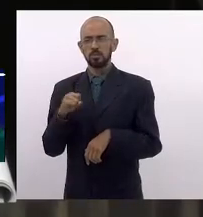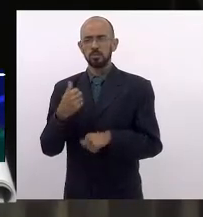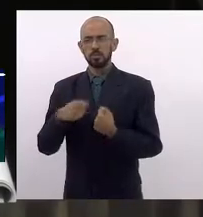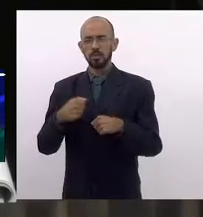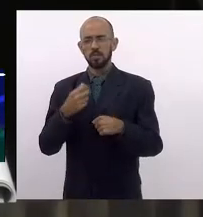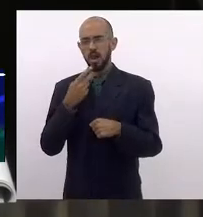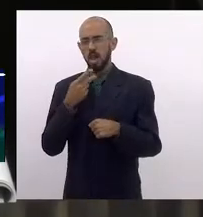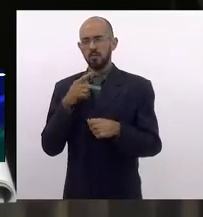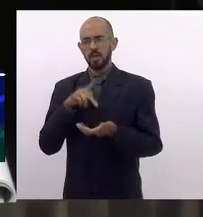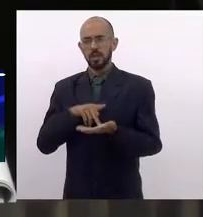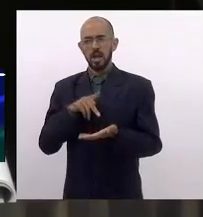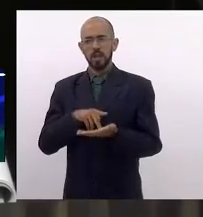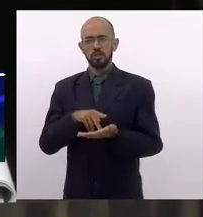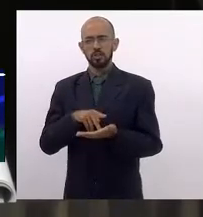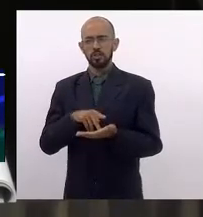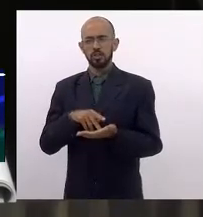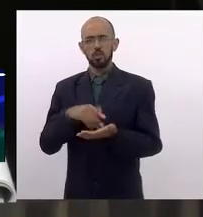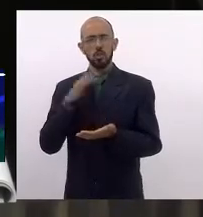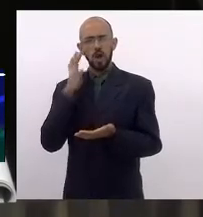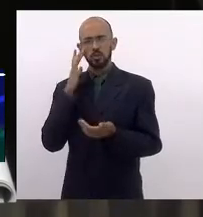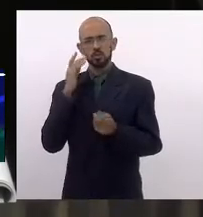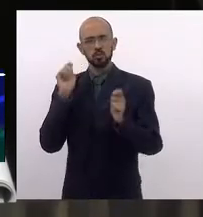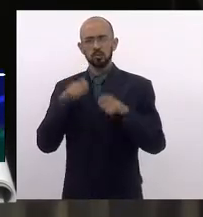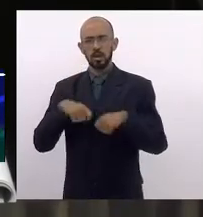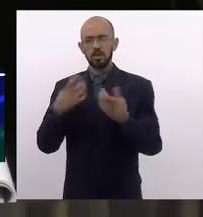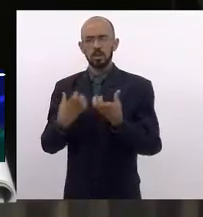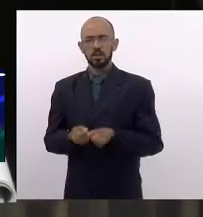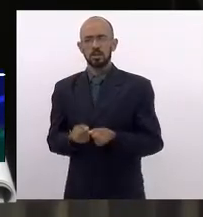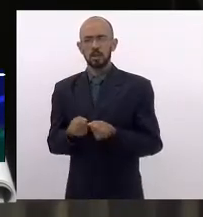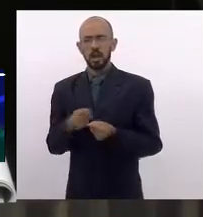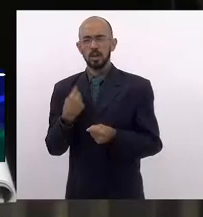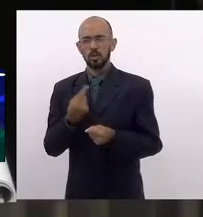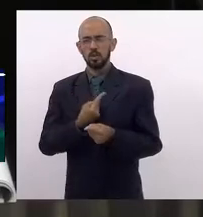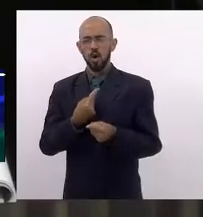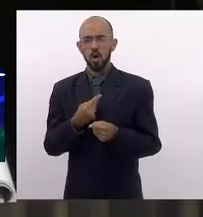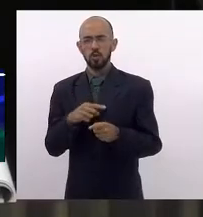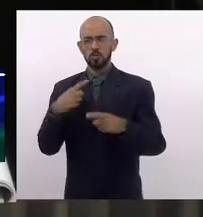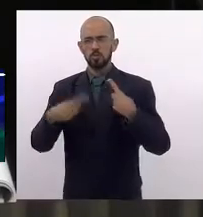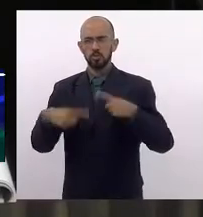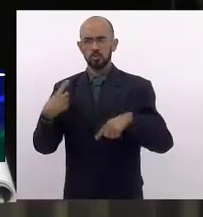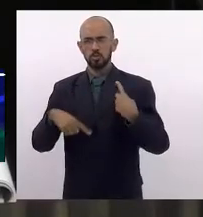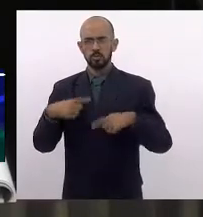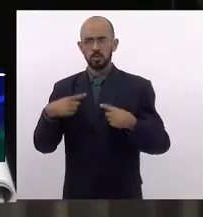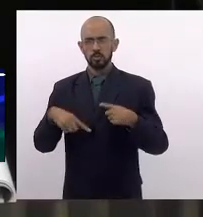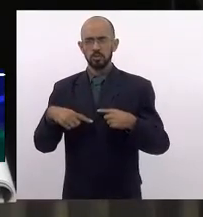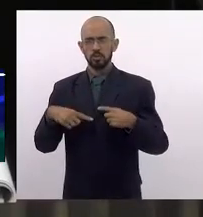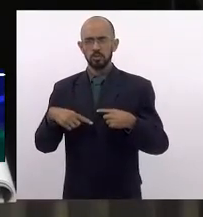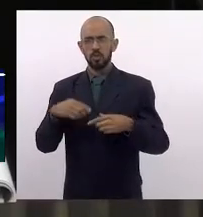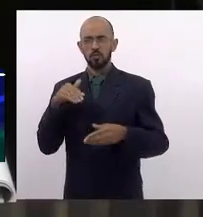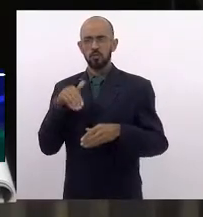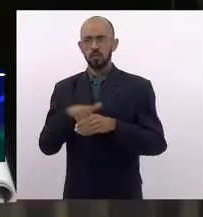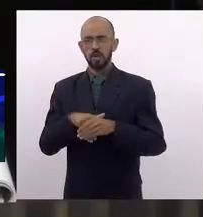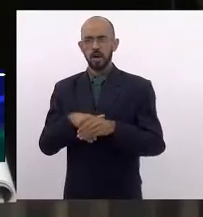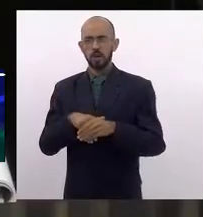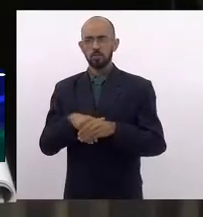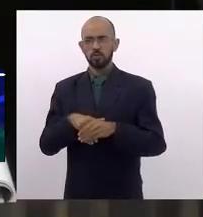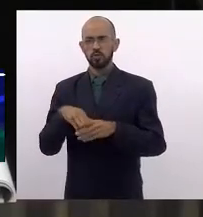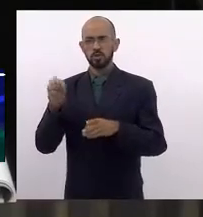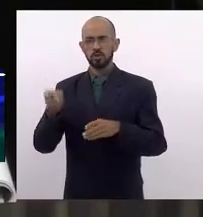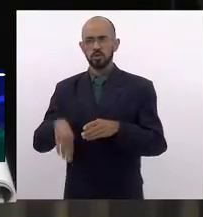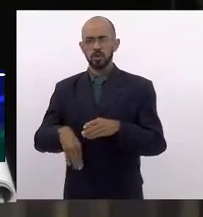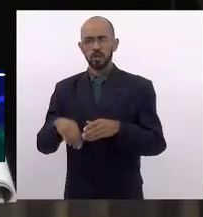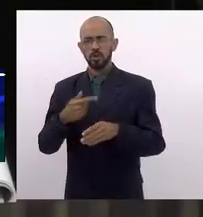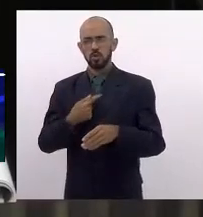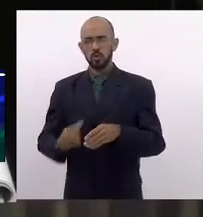falar eu achei na admissível nós politicamente enquanto parlamentares votaram a favor das contas